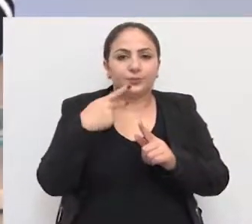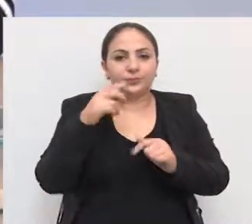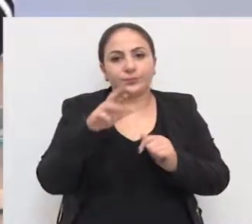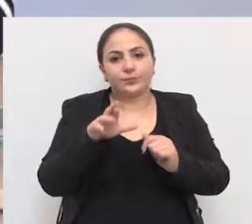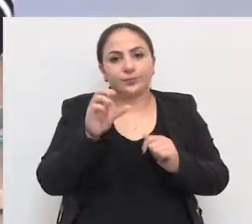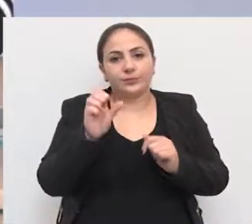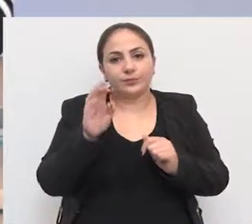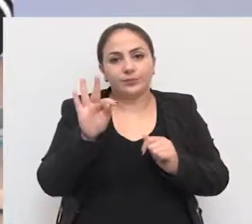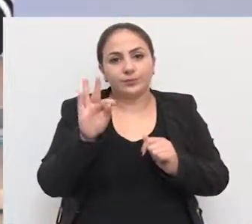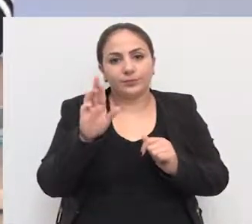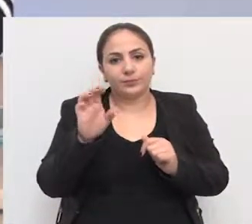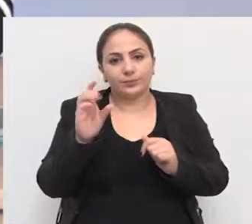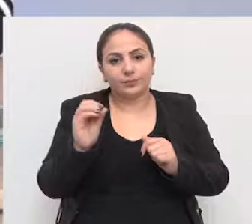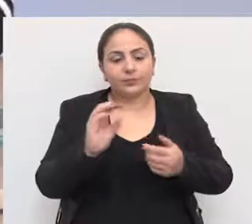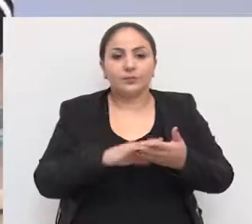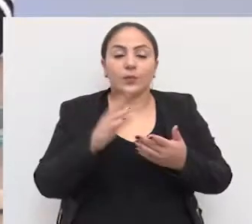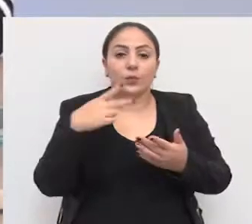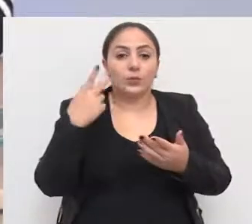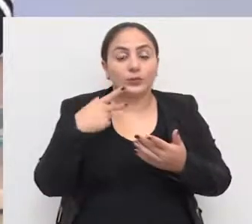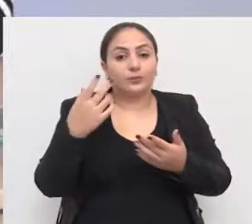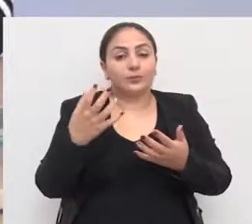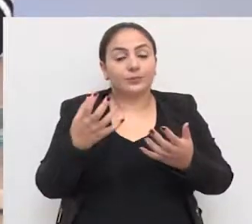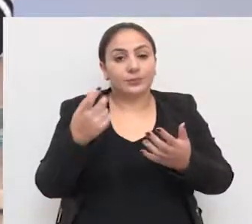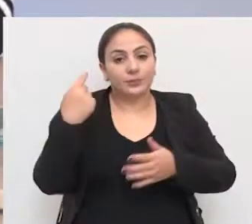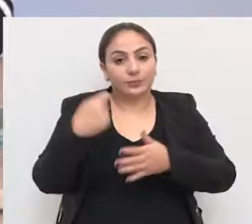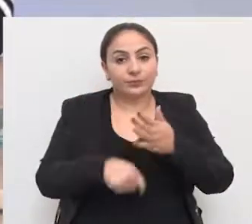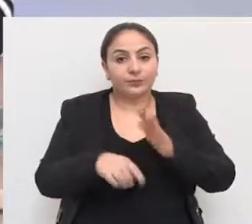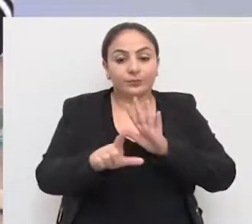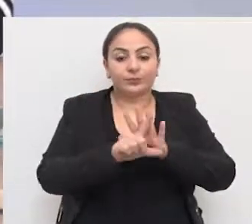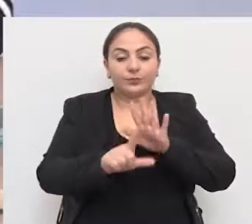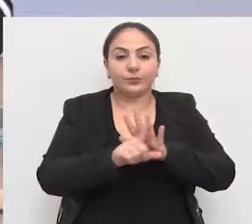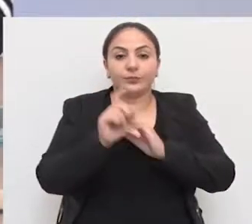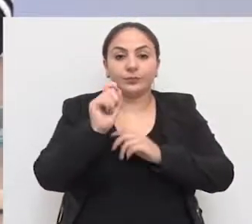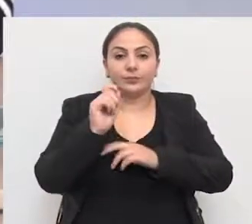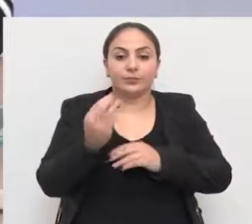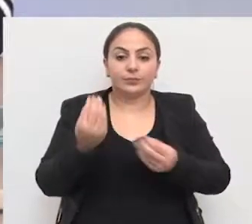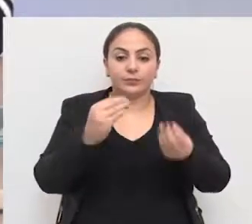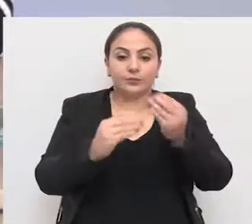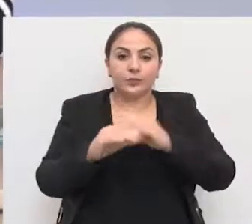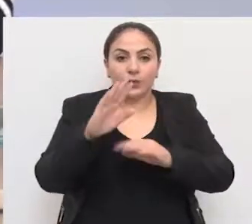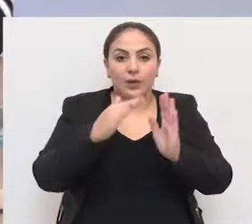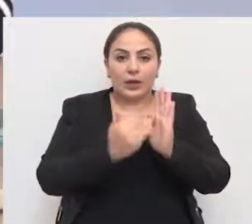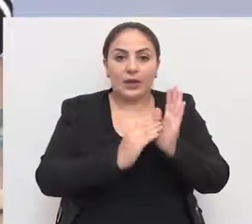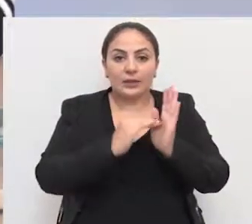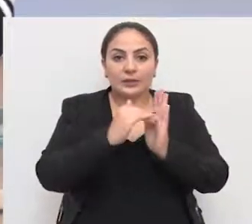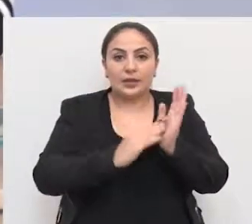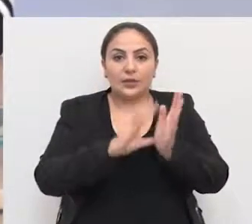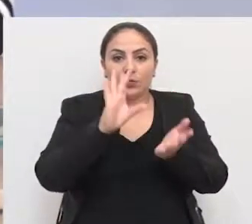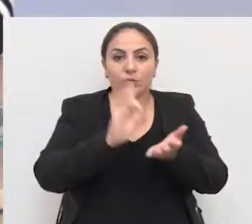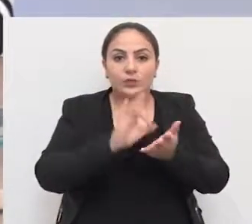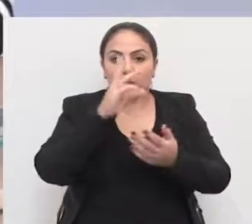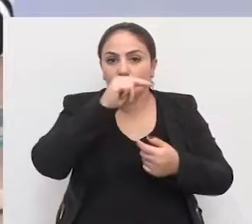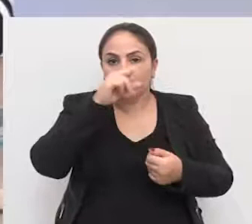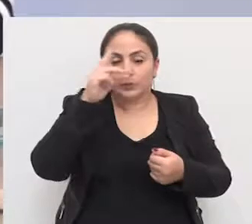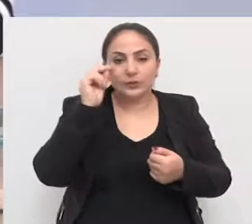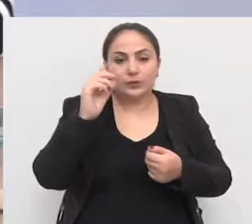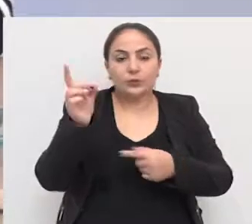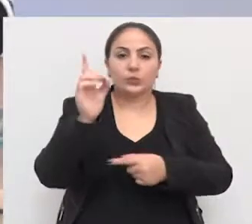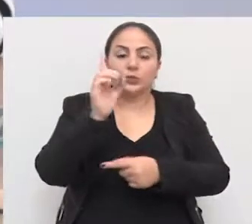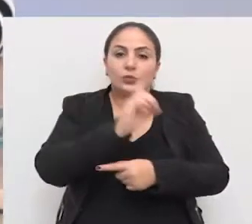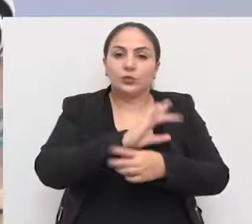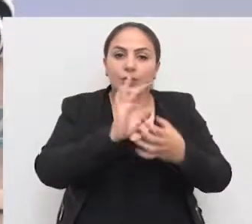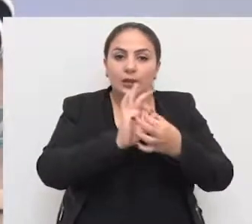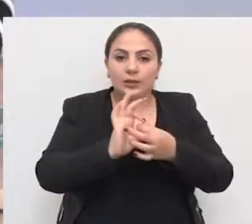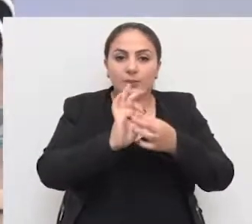pretende Roberto Gabriel Tozon. O parlamentar é o autor da lei que insere no calendário oficial do